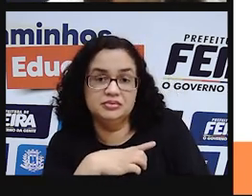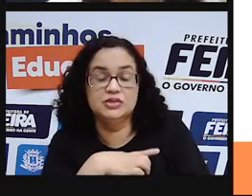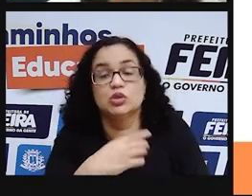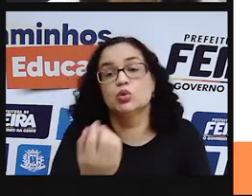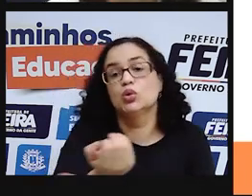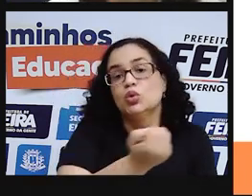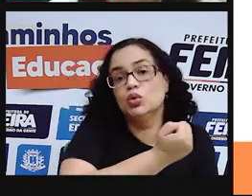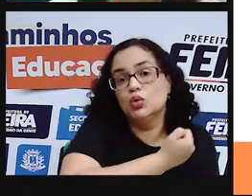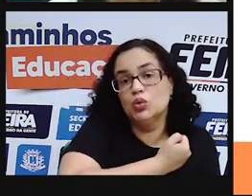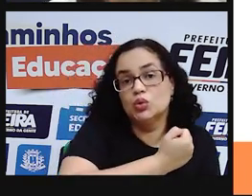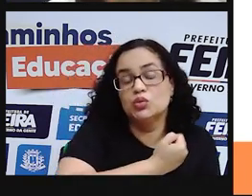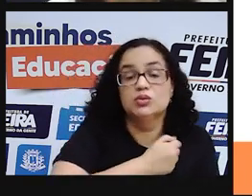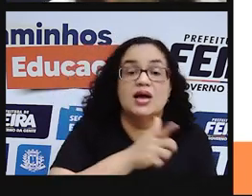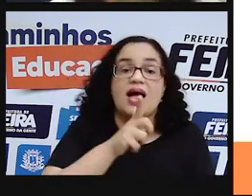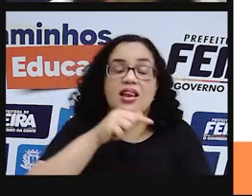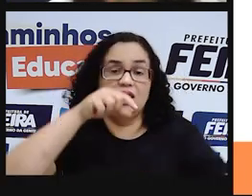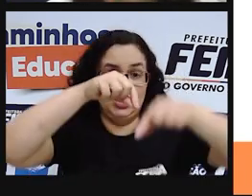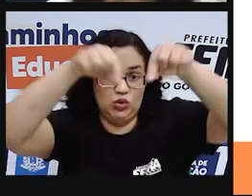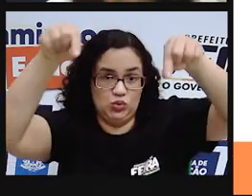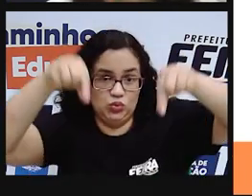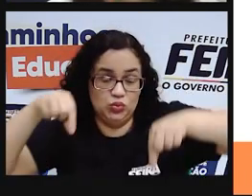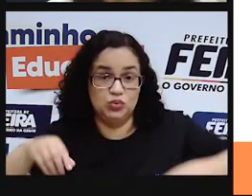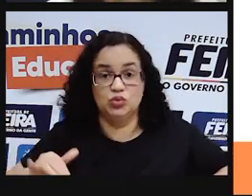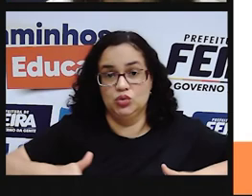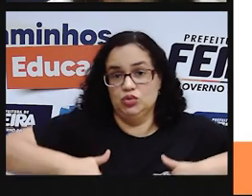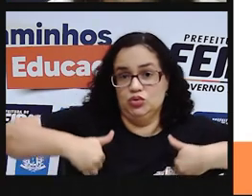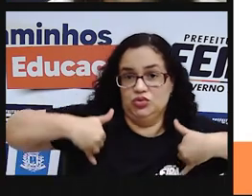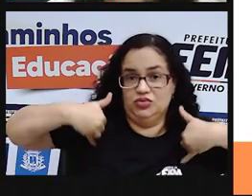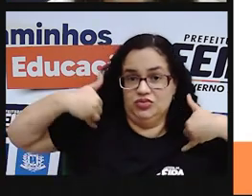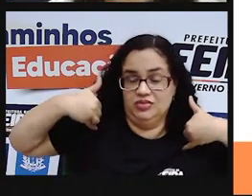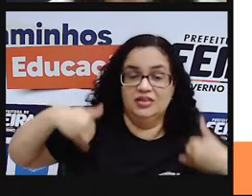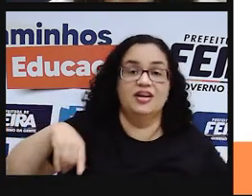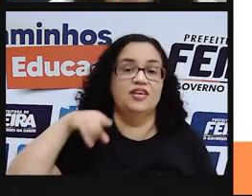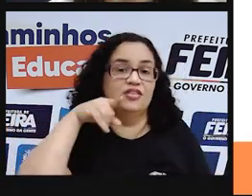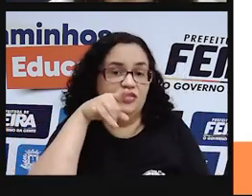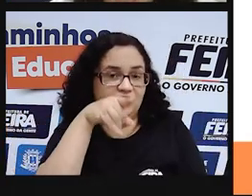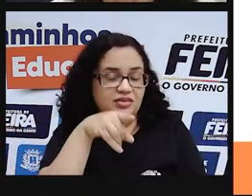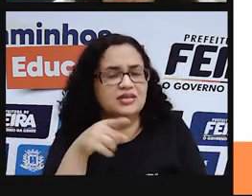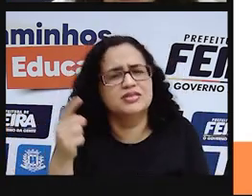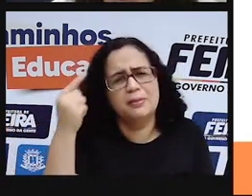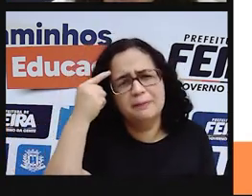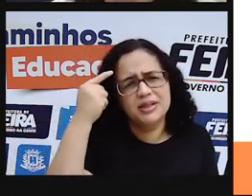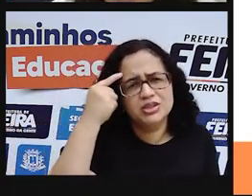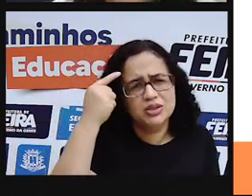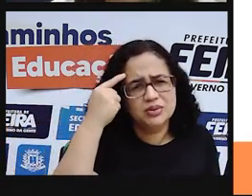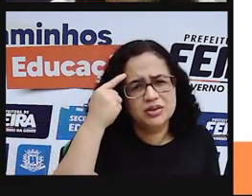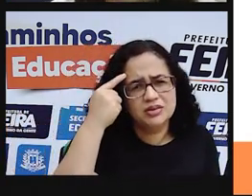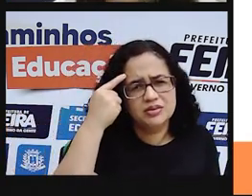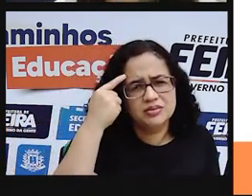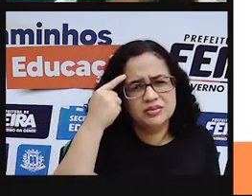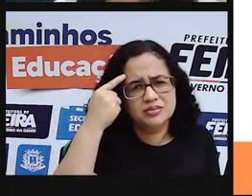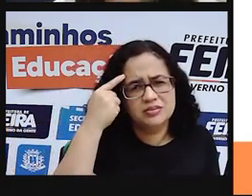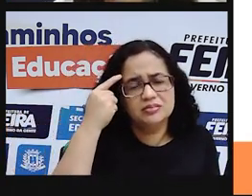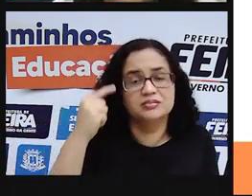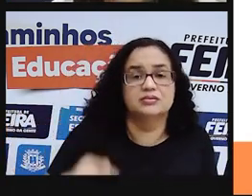número das nossas Lagoas um motivo de orgulho e você pensou o quê sobre isso